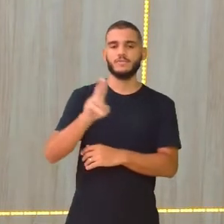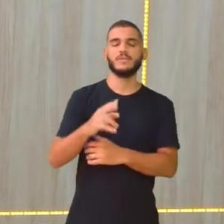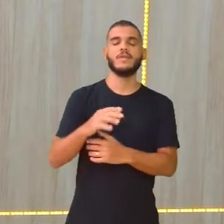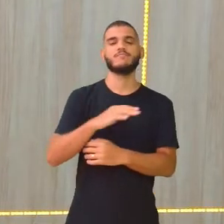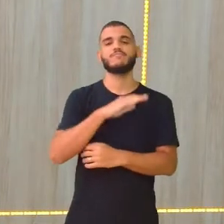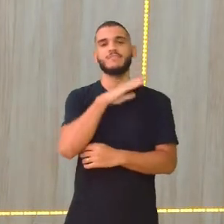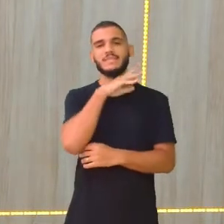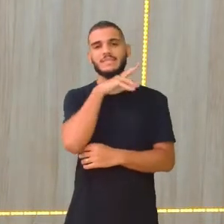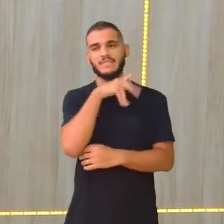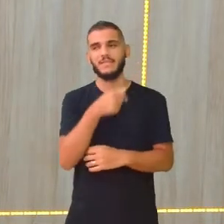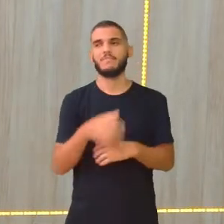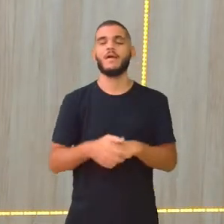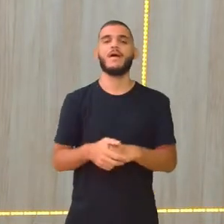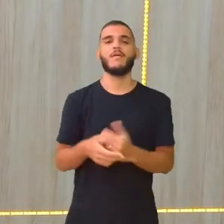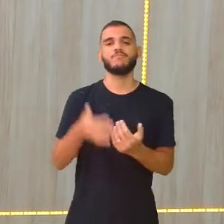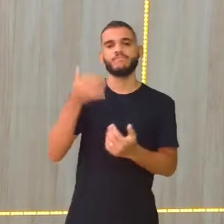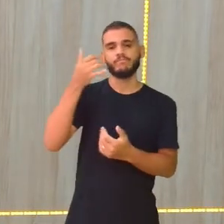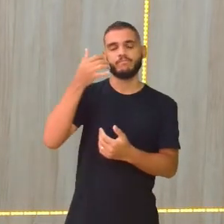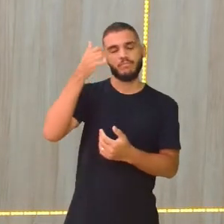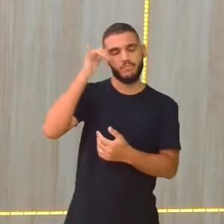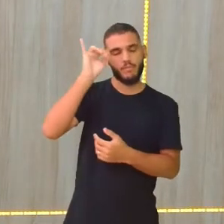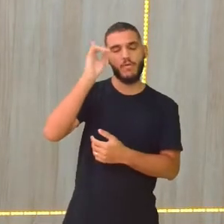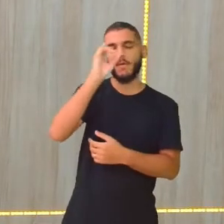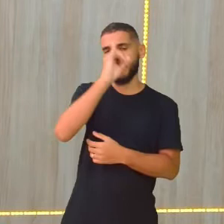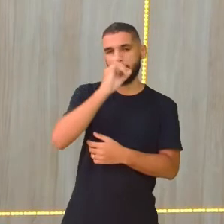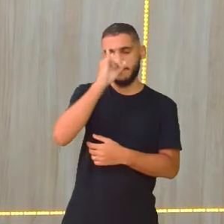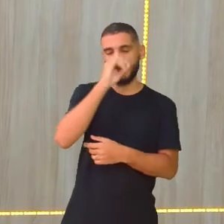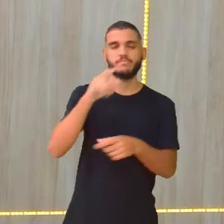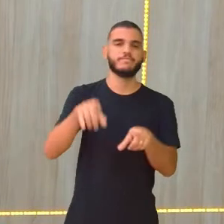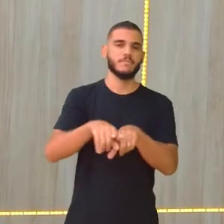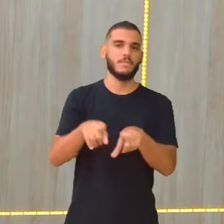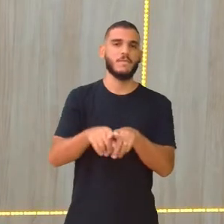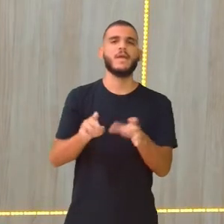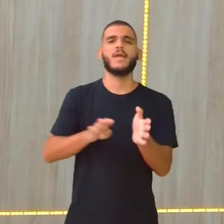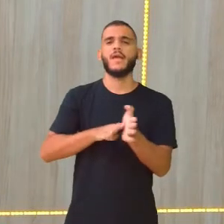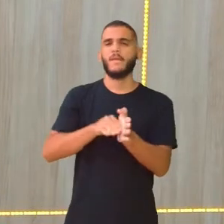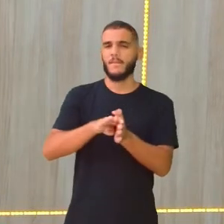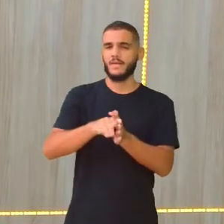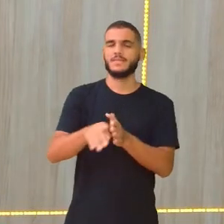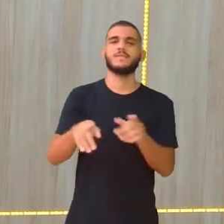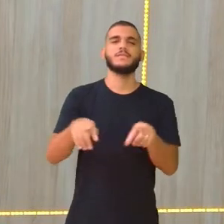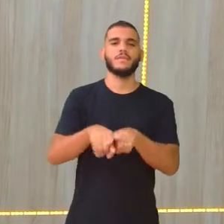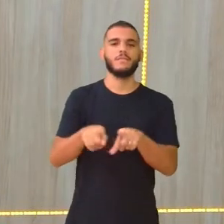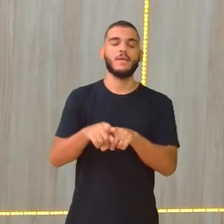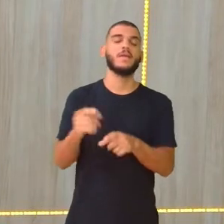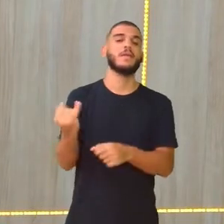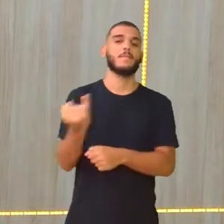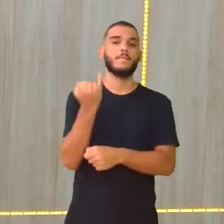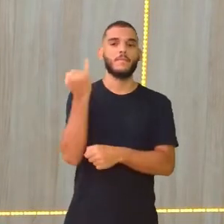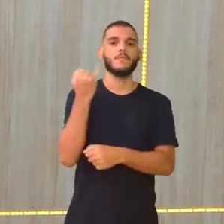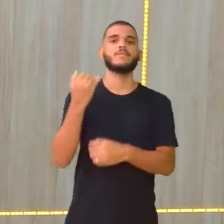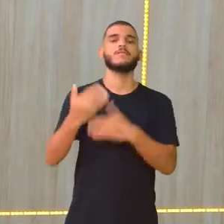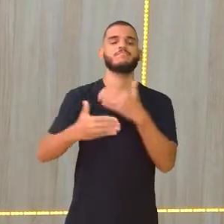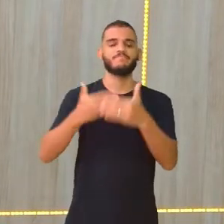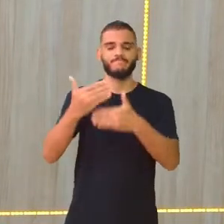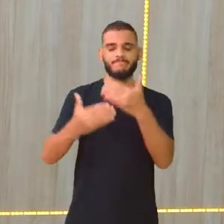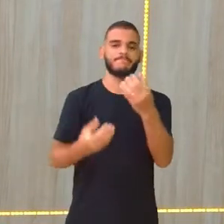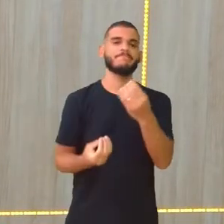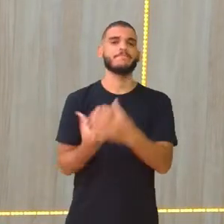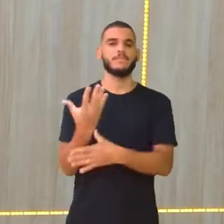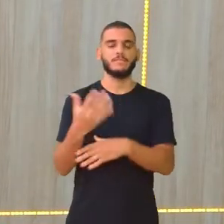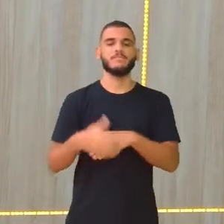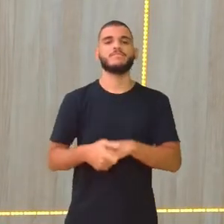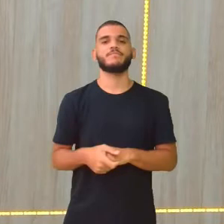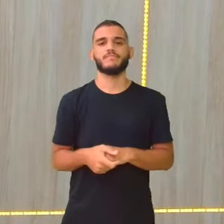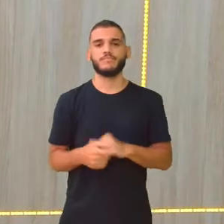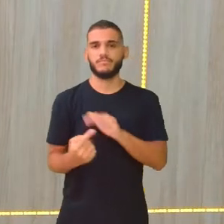grande porte, na questão aí de boi e porco, e que a questão aí das bactérias sendo importante aí nessa produção. Então, trouxe para